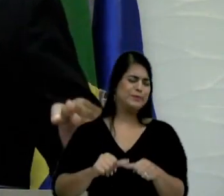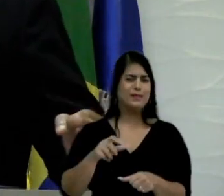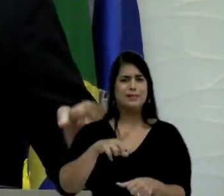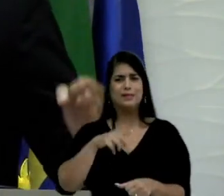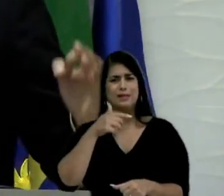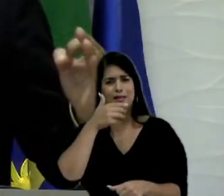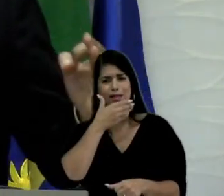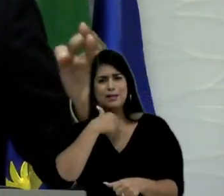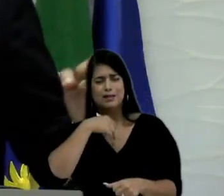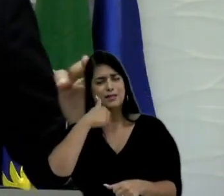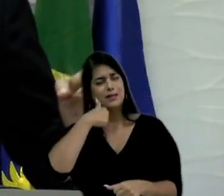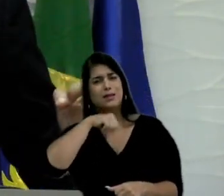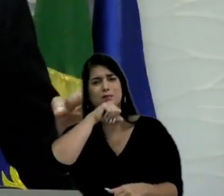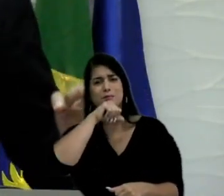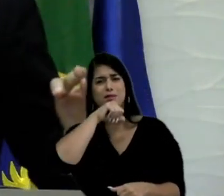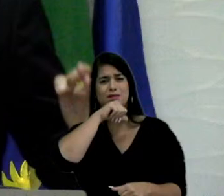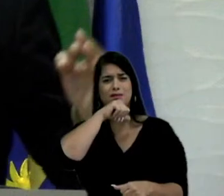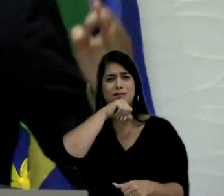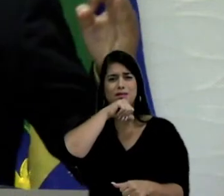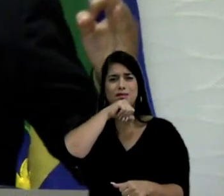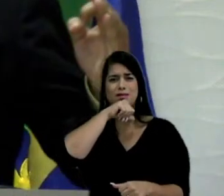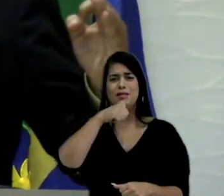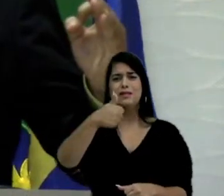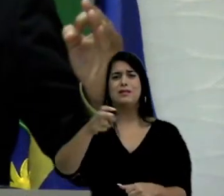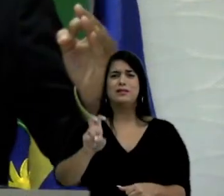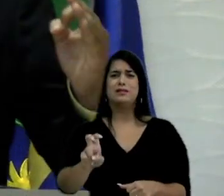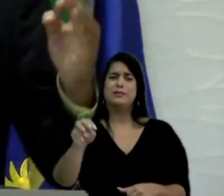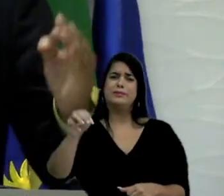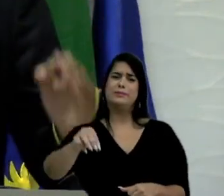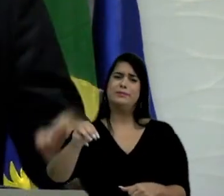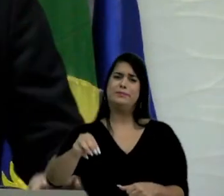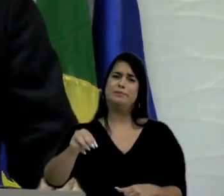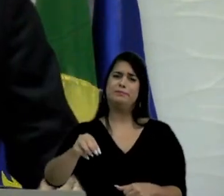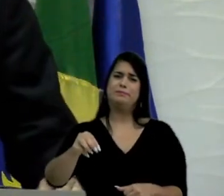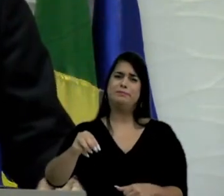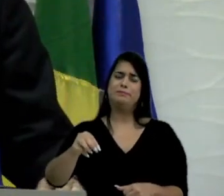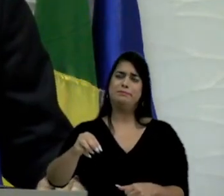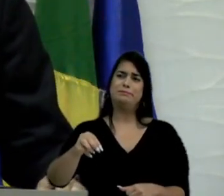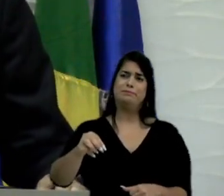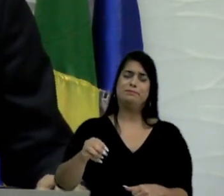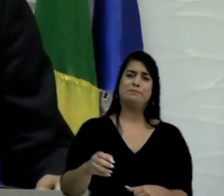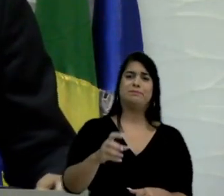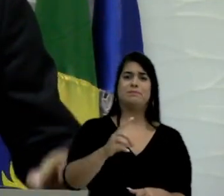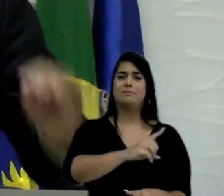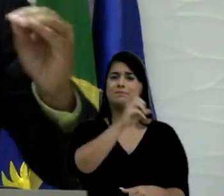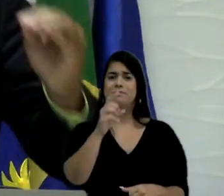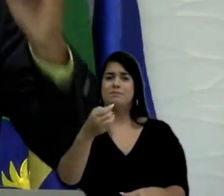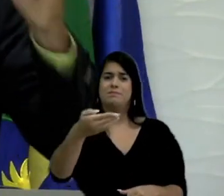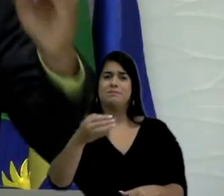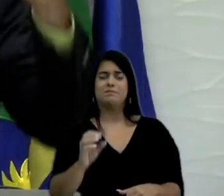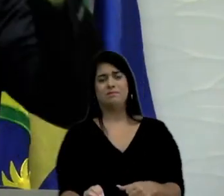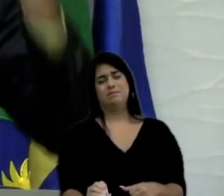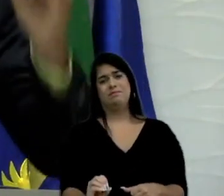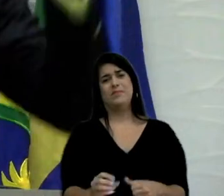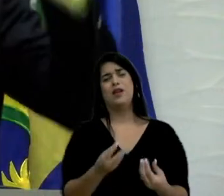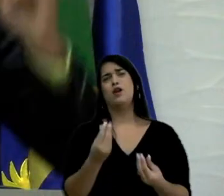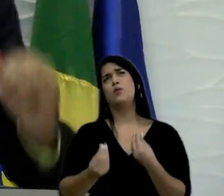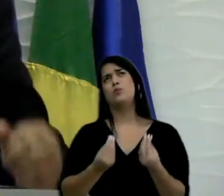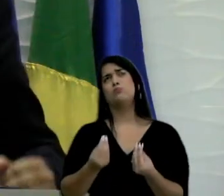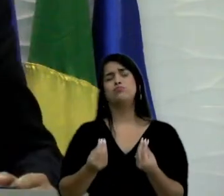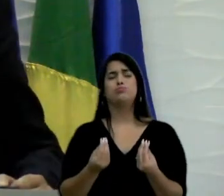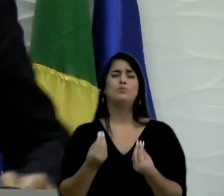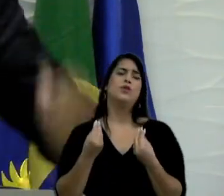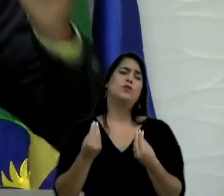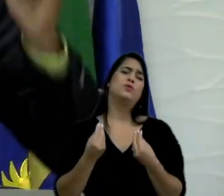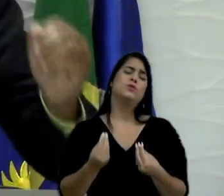leva 15 minutos a cada 40 dias para o menino se tratar como é que se vai trabalhar desse